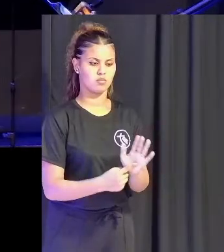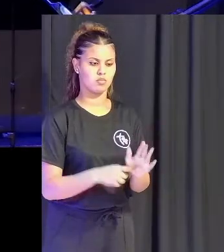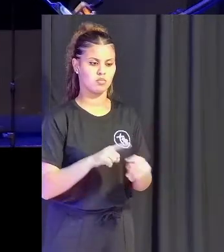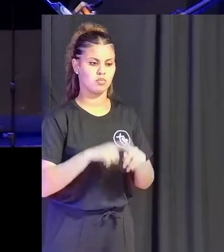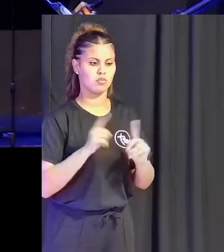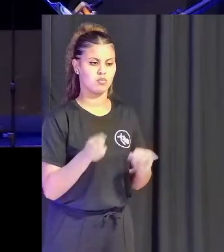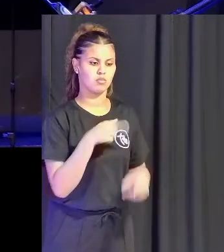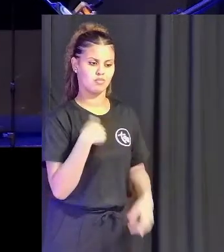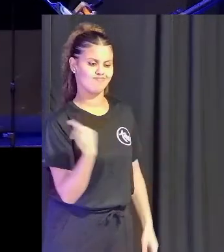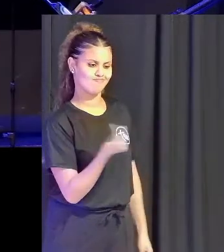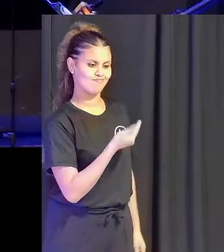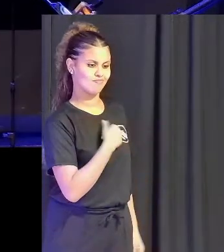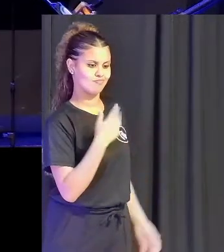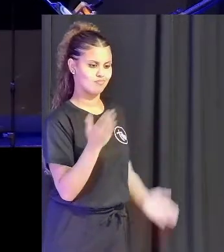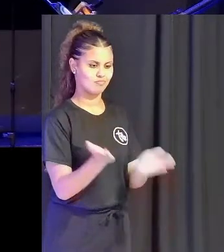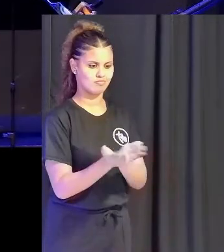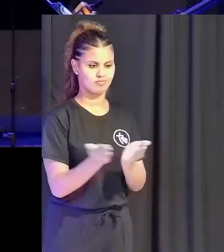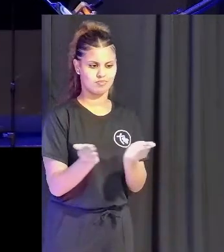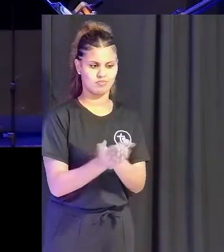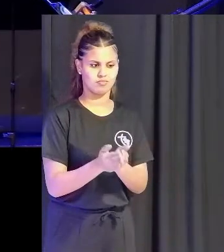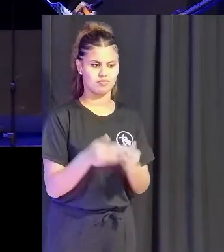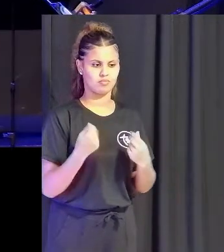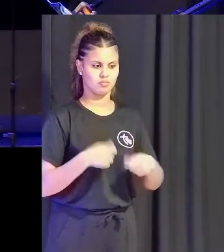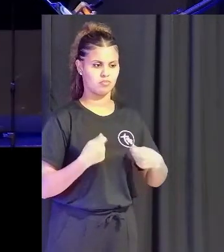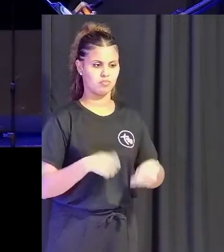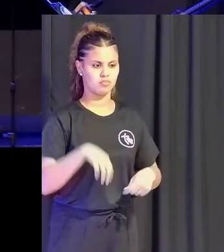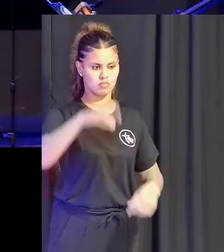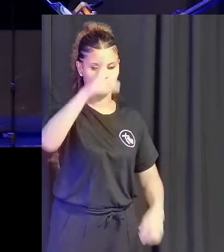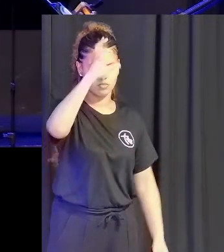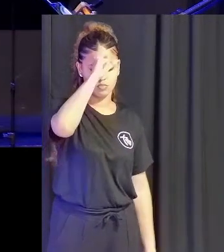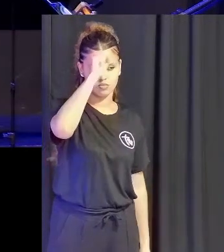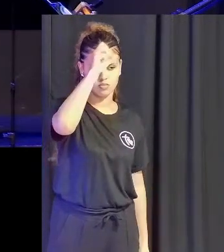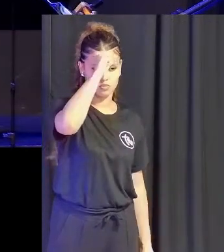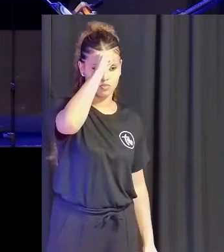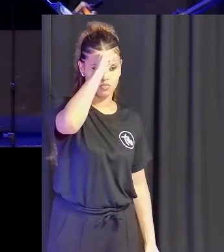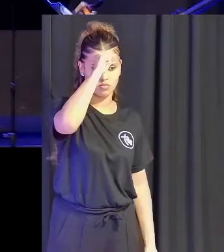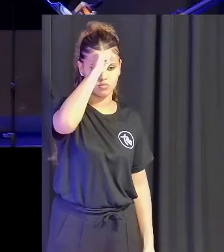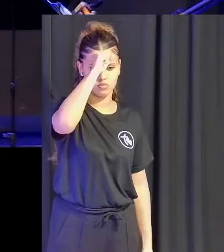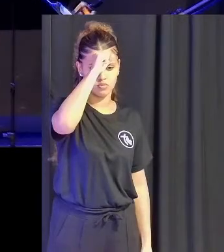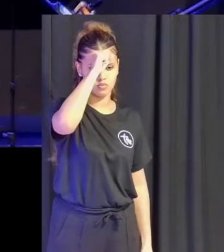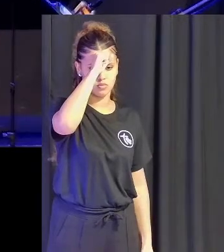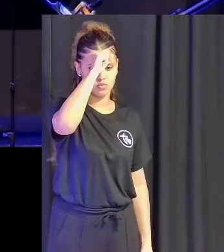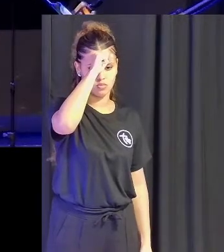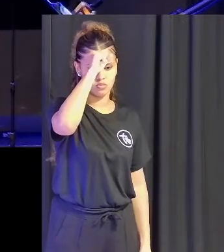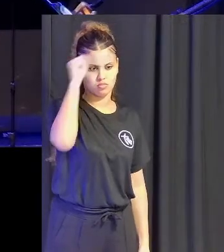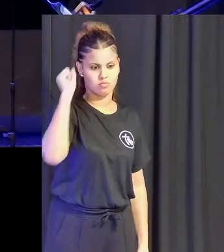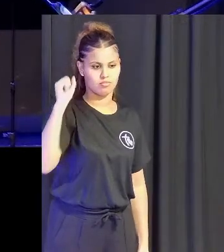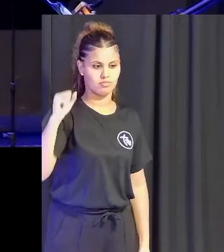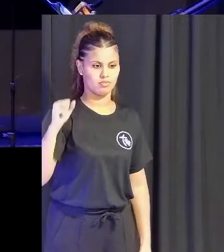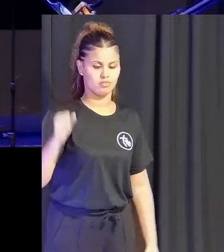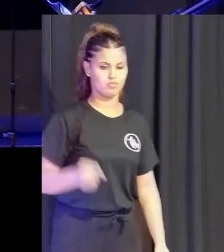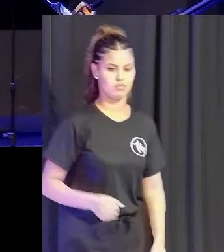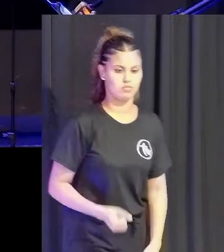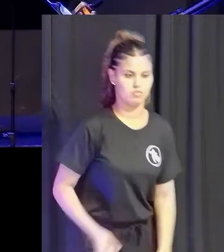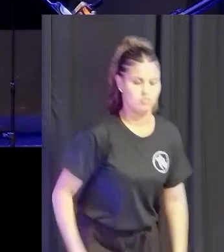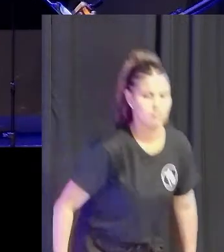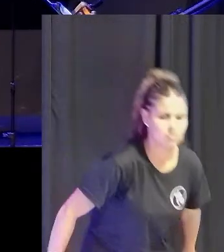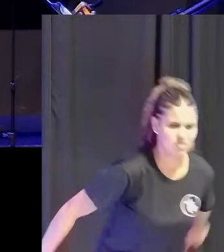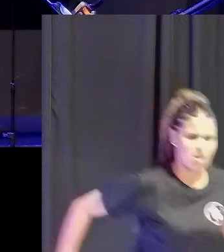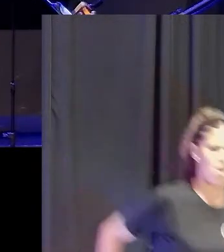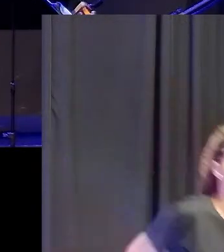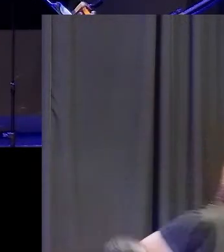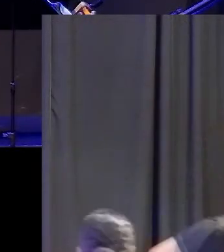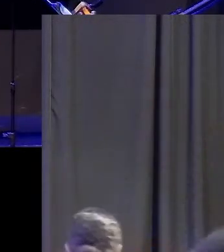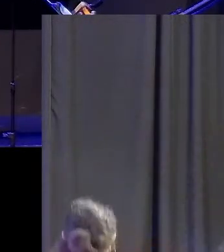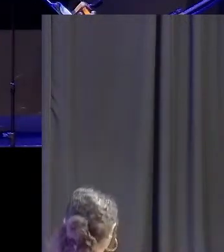cristãos, temos que aprender a buscar esses escapes. E às vezes, com a tentação, eu gosto do